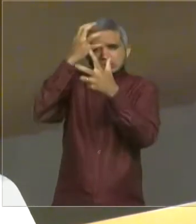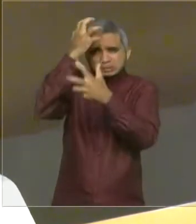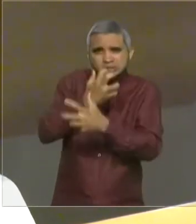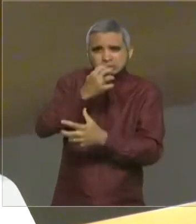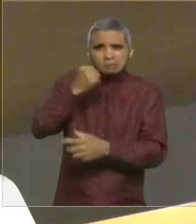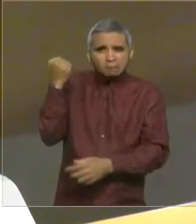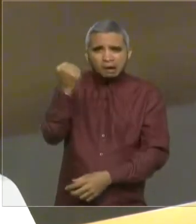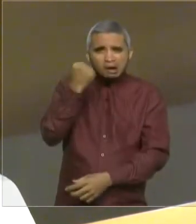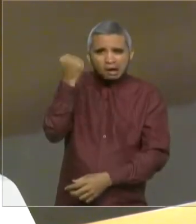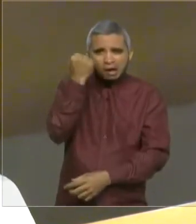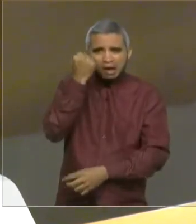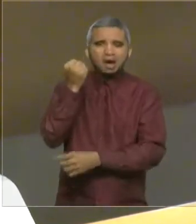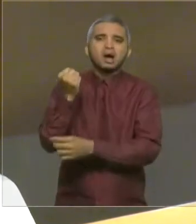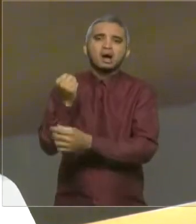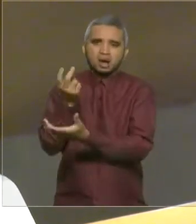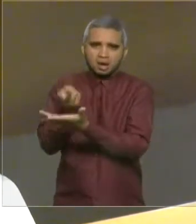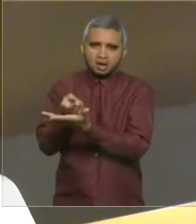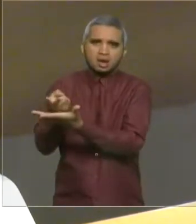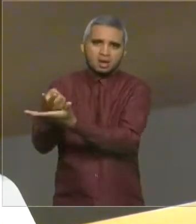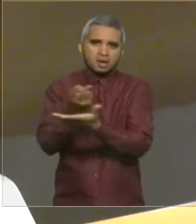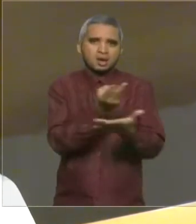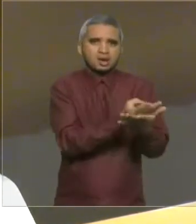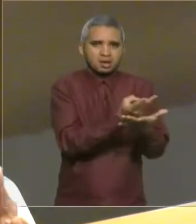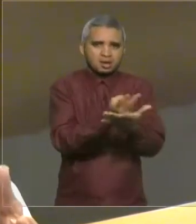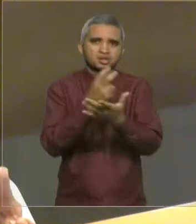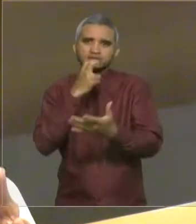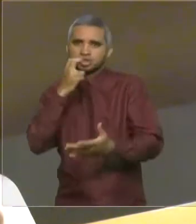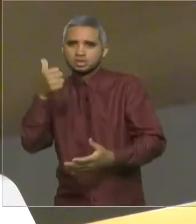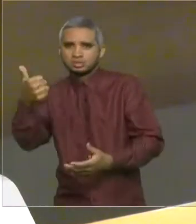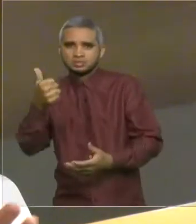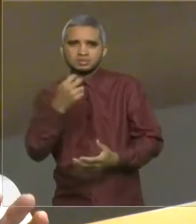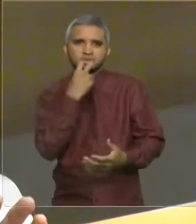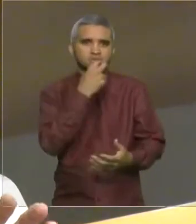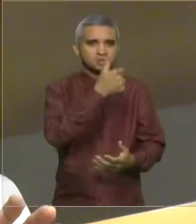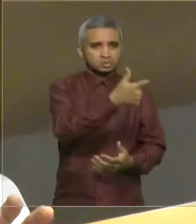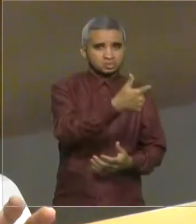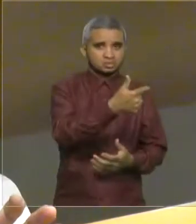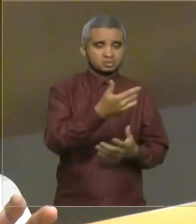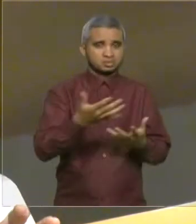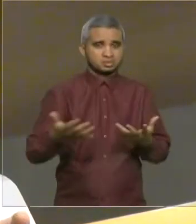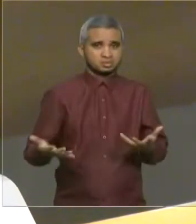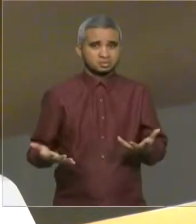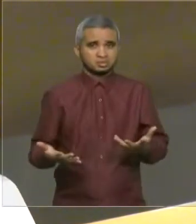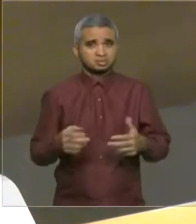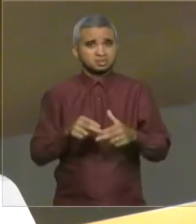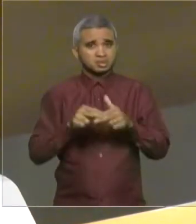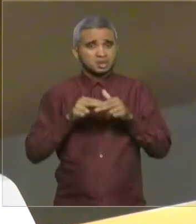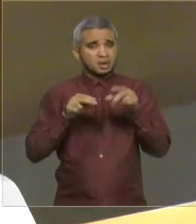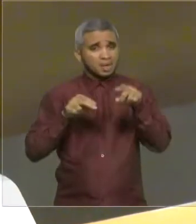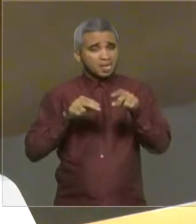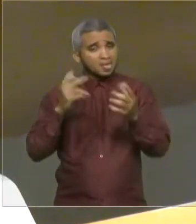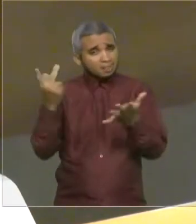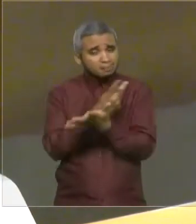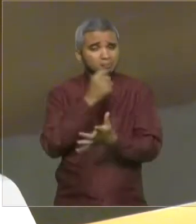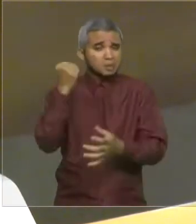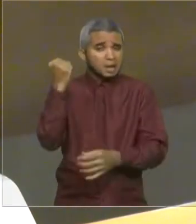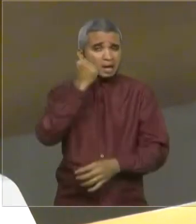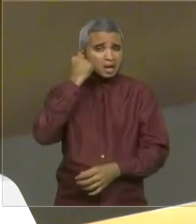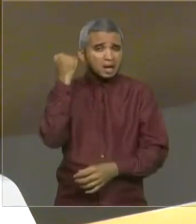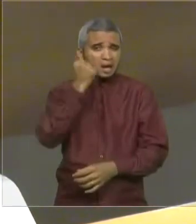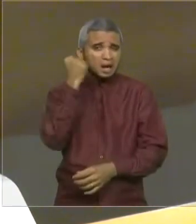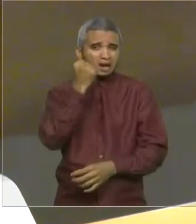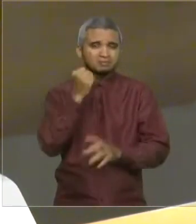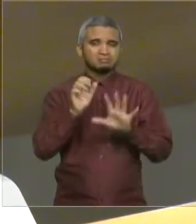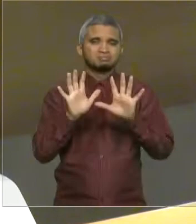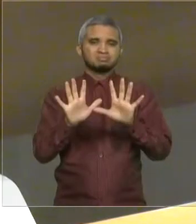todas as situações difíceis, porque a porta de entrada é o socorrão 1 e o socorrão 2, mas ali eles ficam esperando